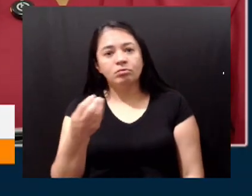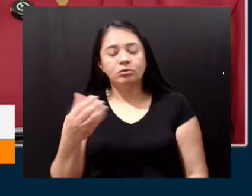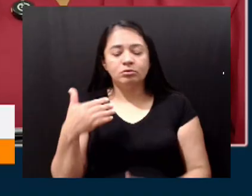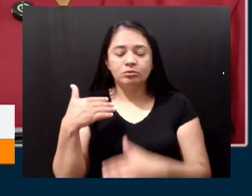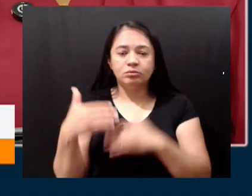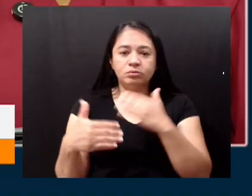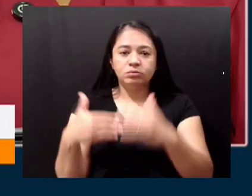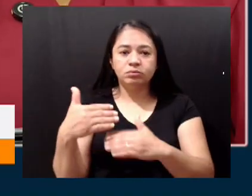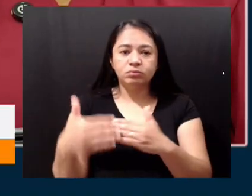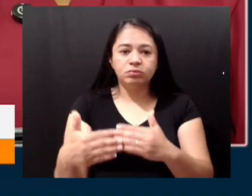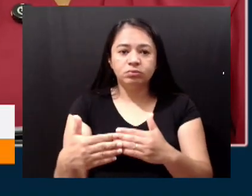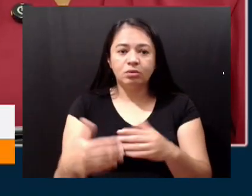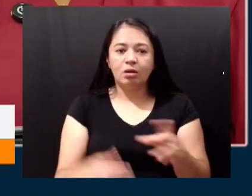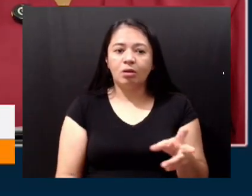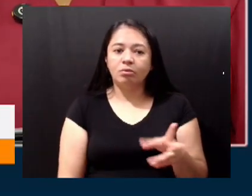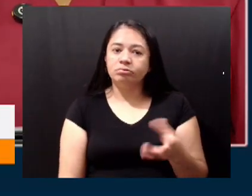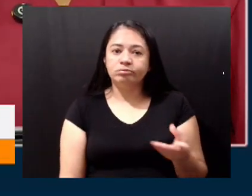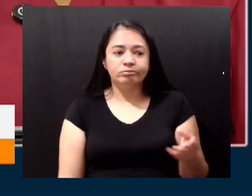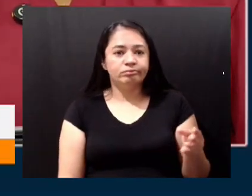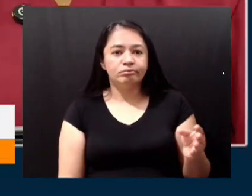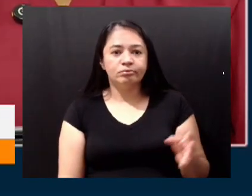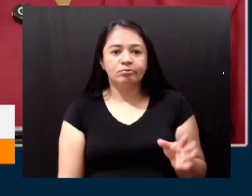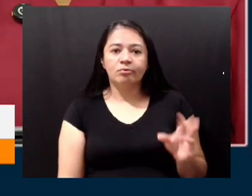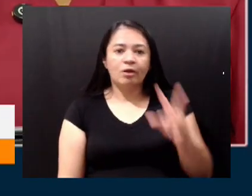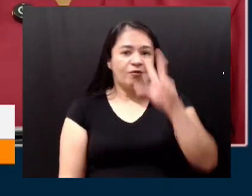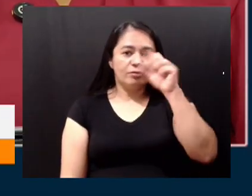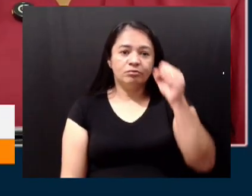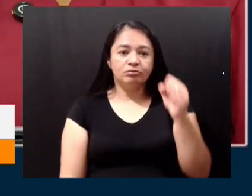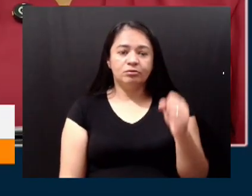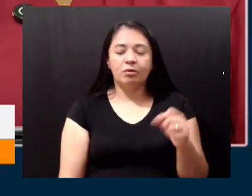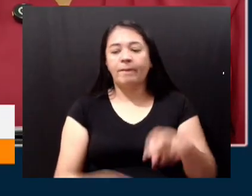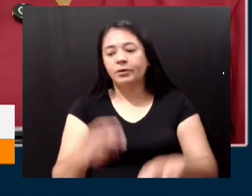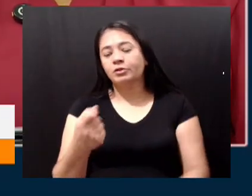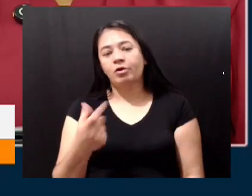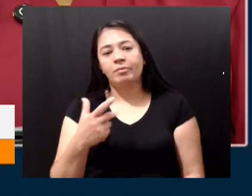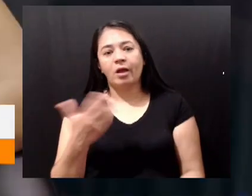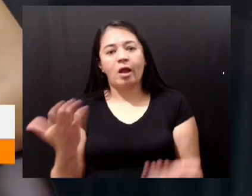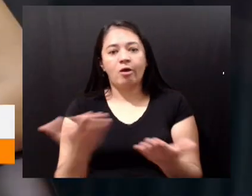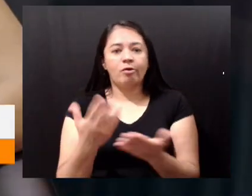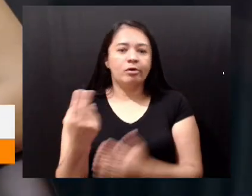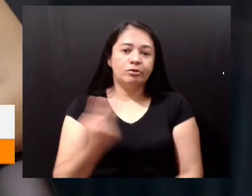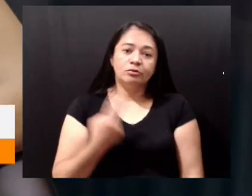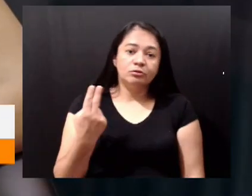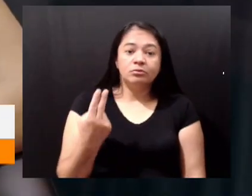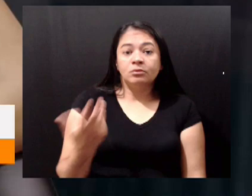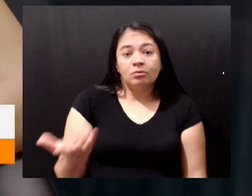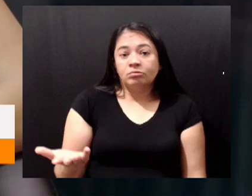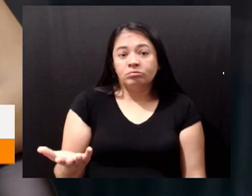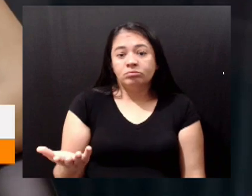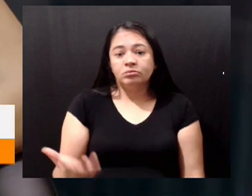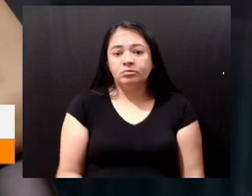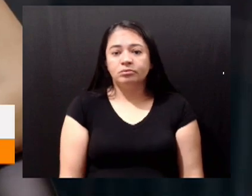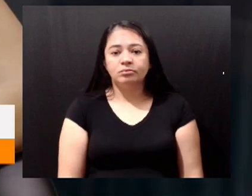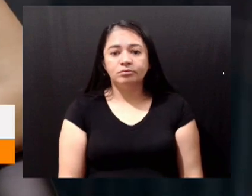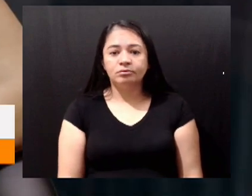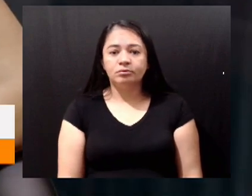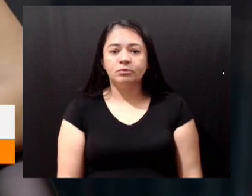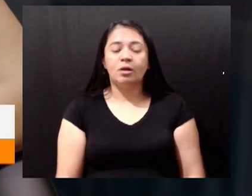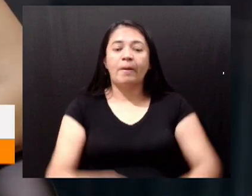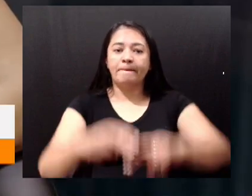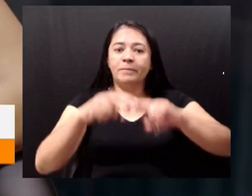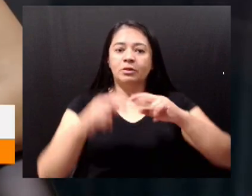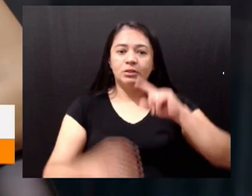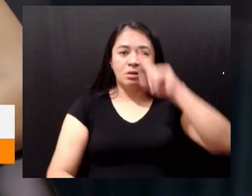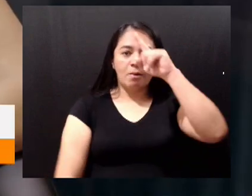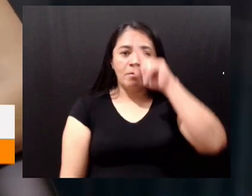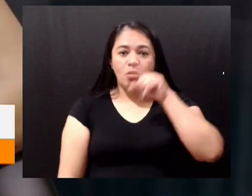acabam ficando resistentes e aí aquele antibiótico não vai funcionar mais, né. Então, aumenta o risco aí de você